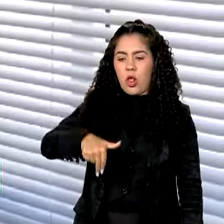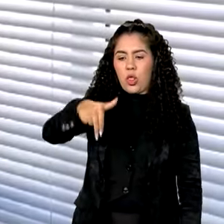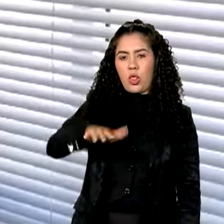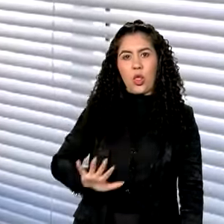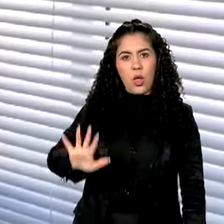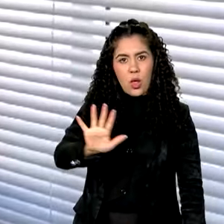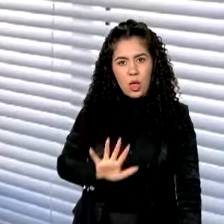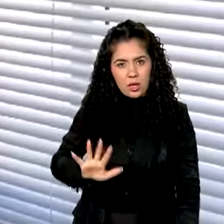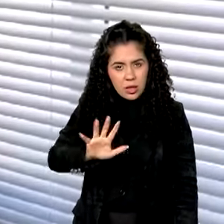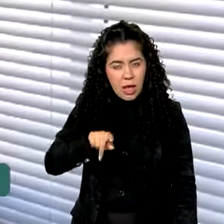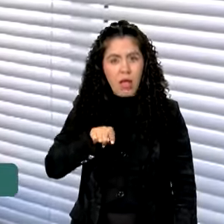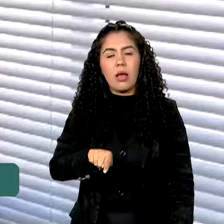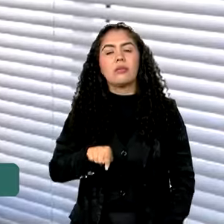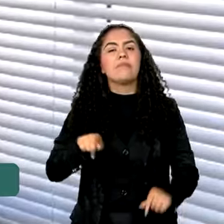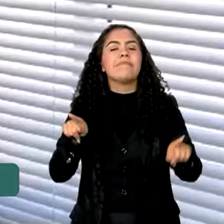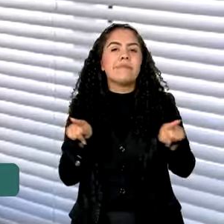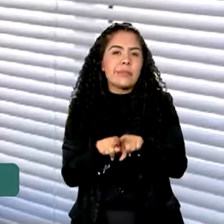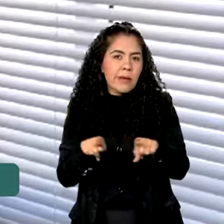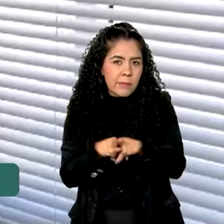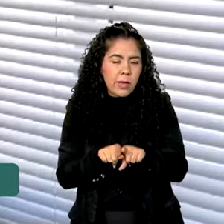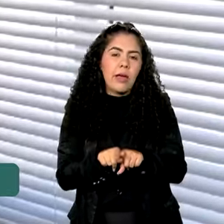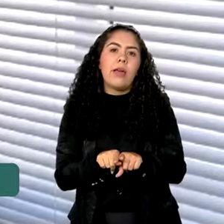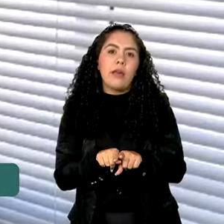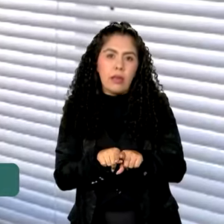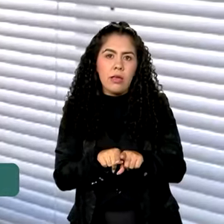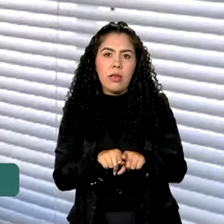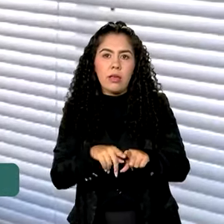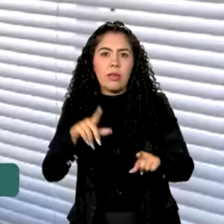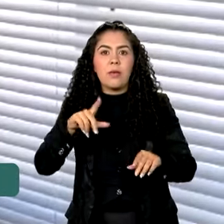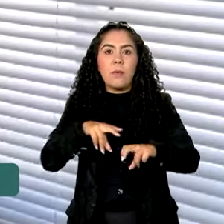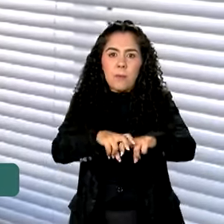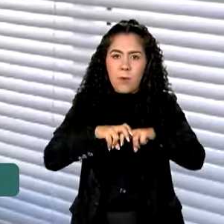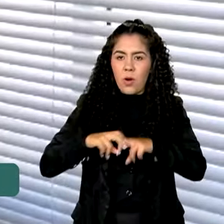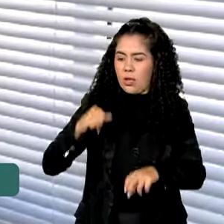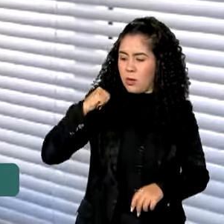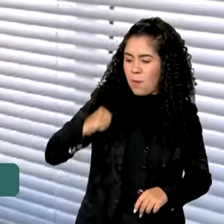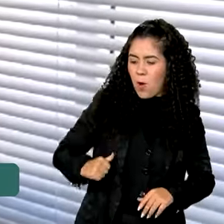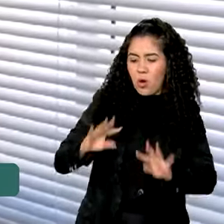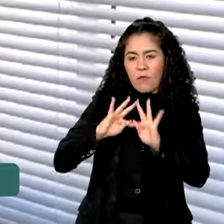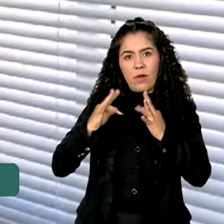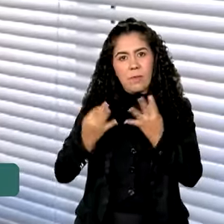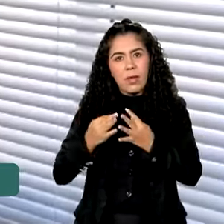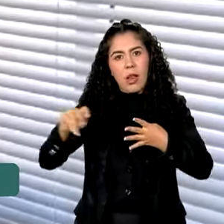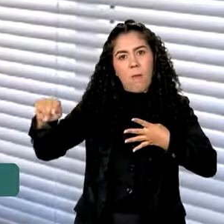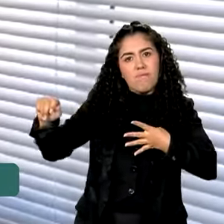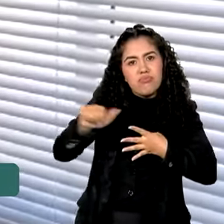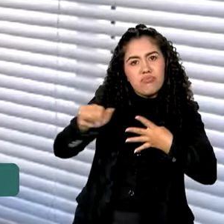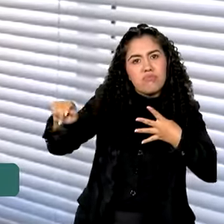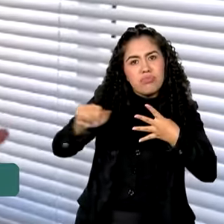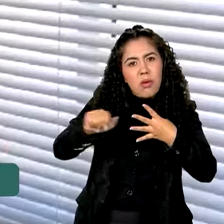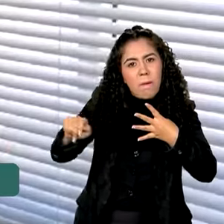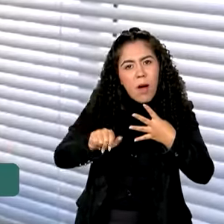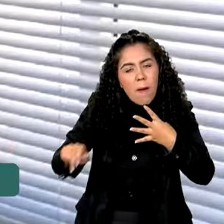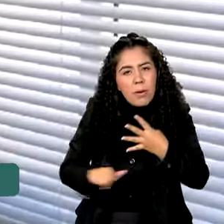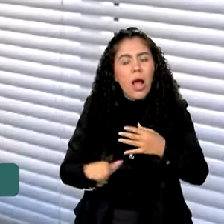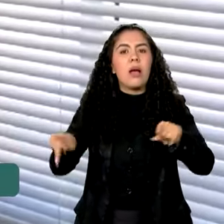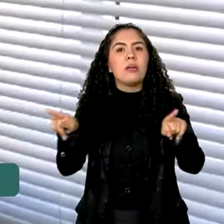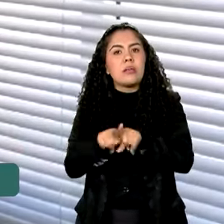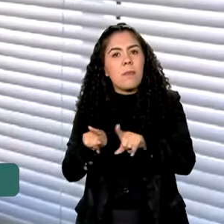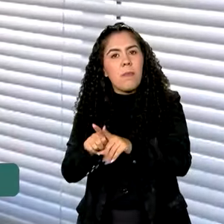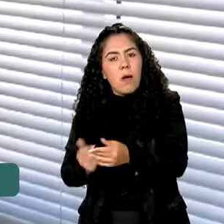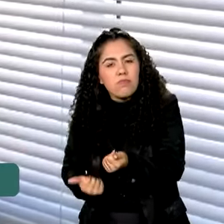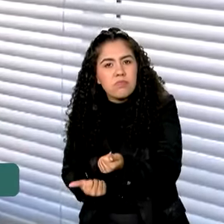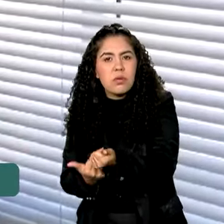principalmente pelo aumento do novo Bolsa Família, inclusive não só aumento de valor, mas a cobertura